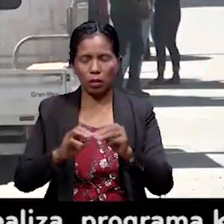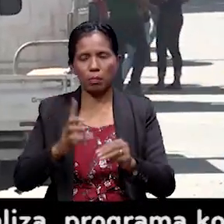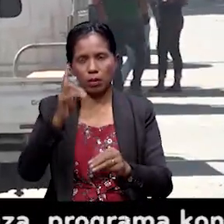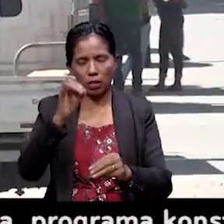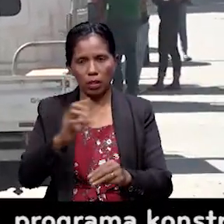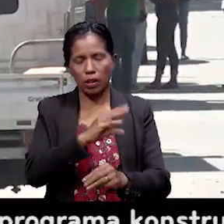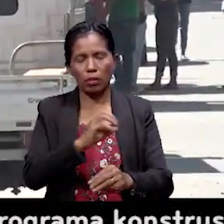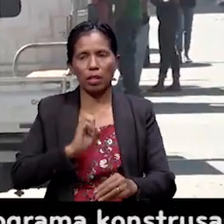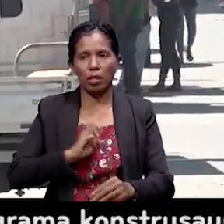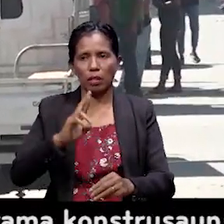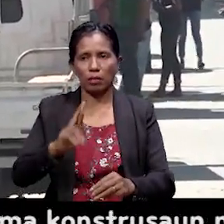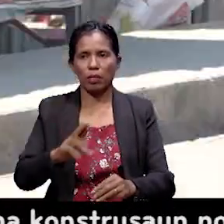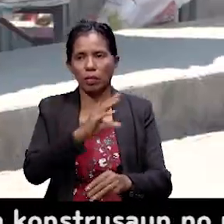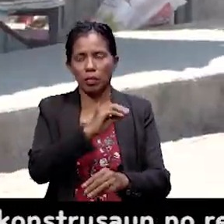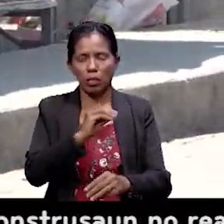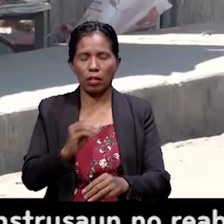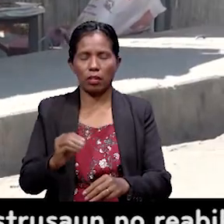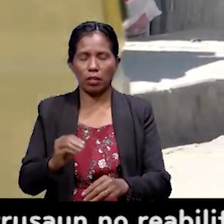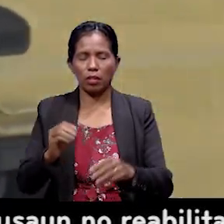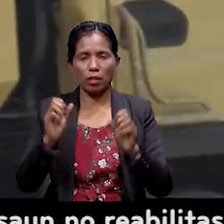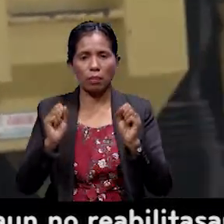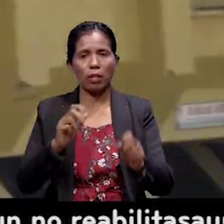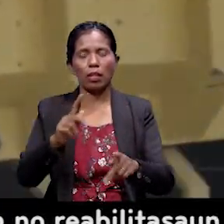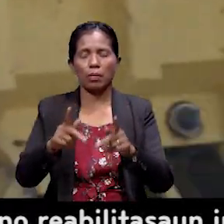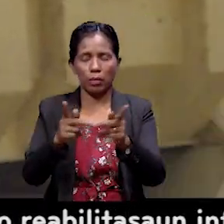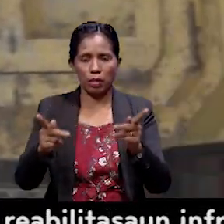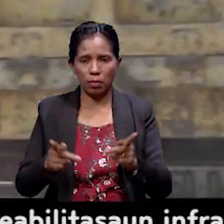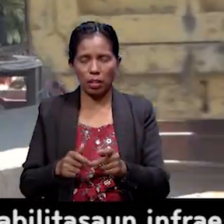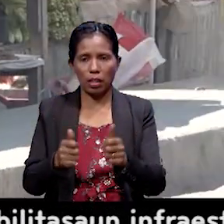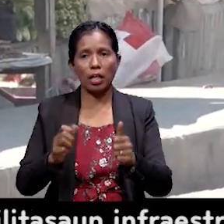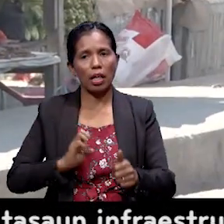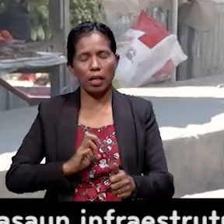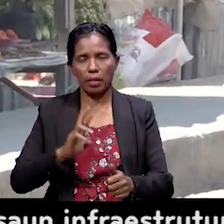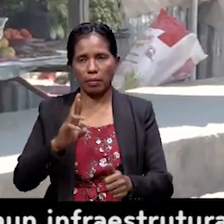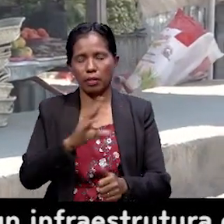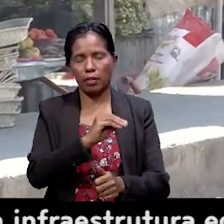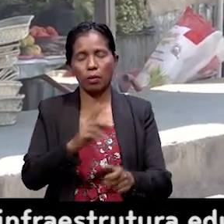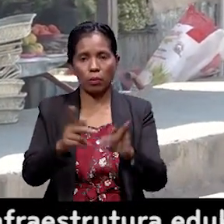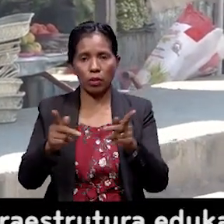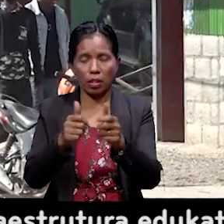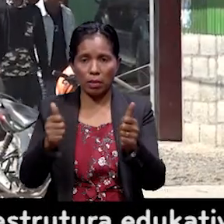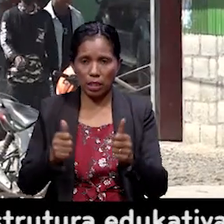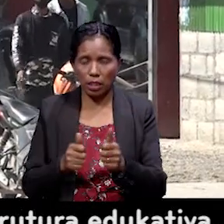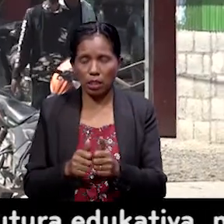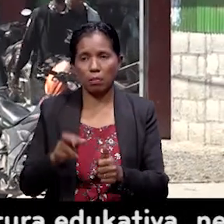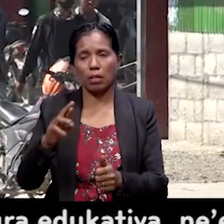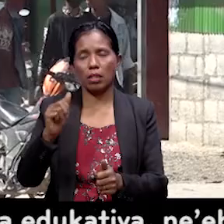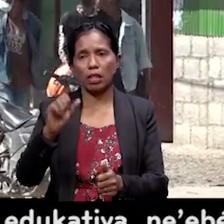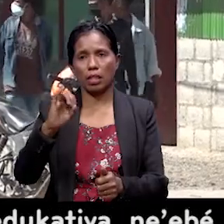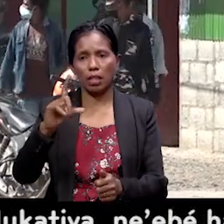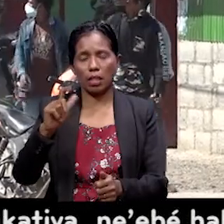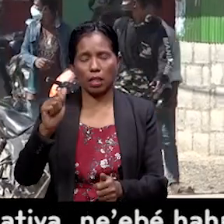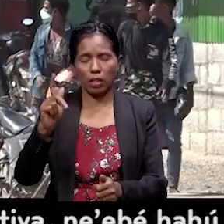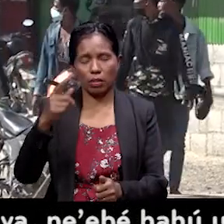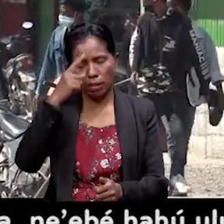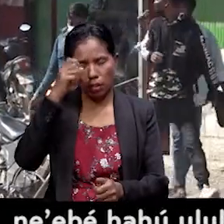não aplica confinamento obrigatório geral para posto administrativo Ermera no posto administrativo Railaco, tanto o número